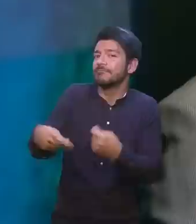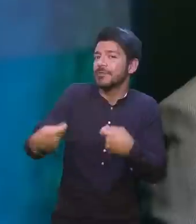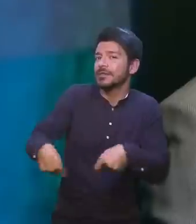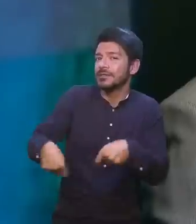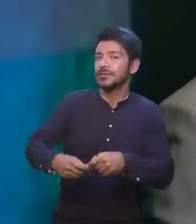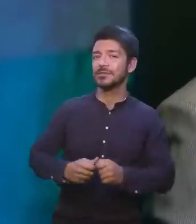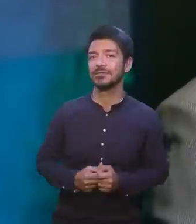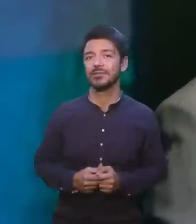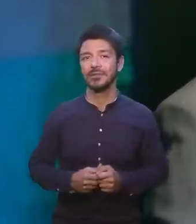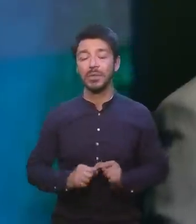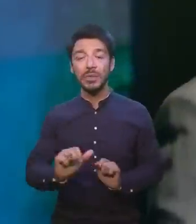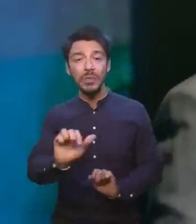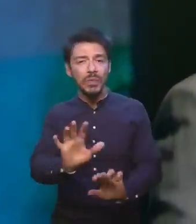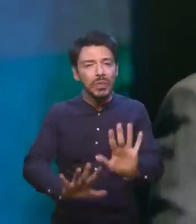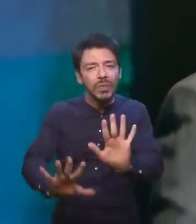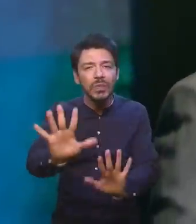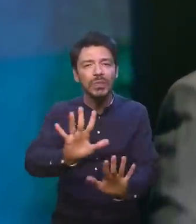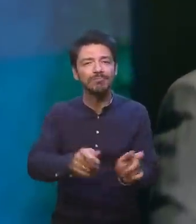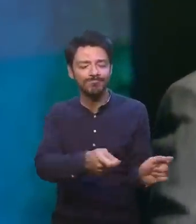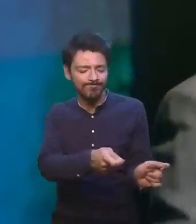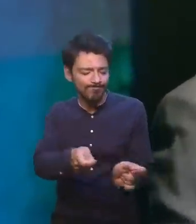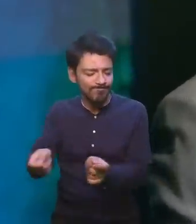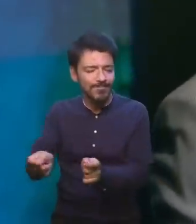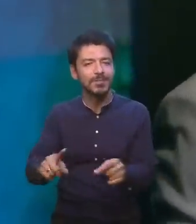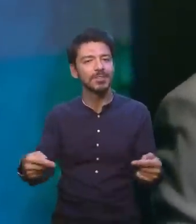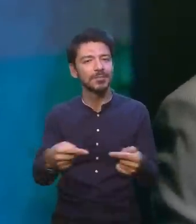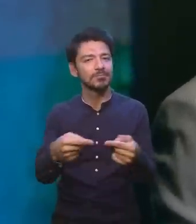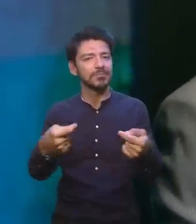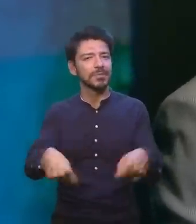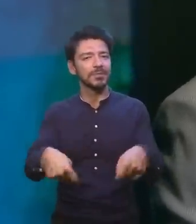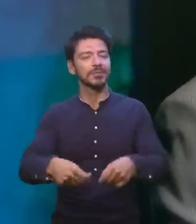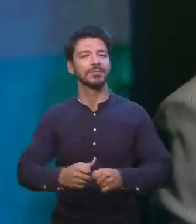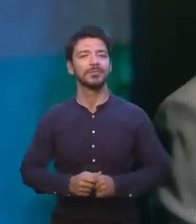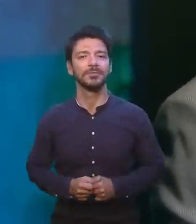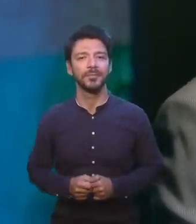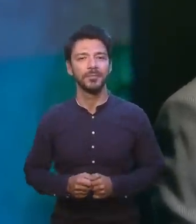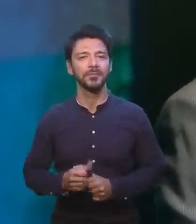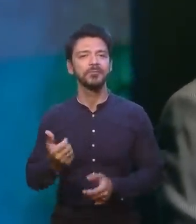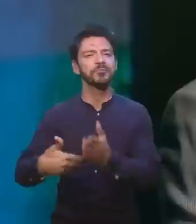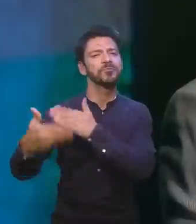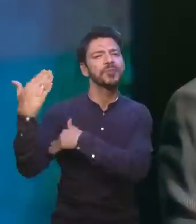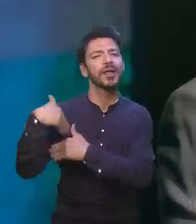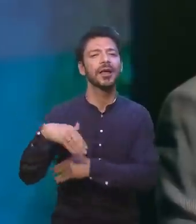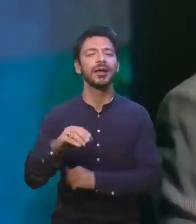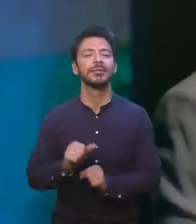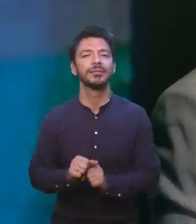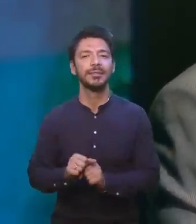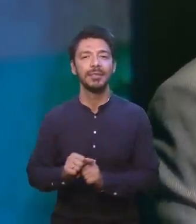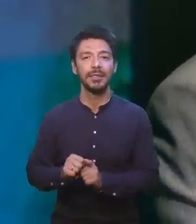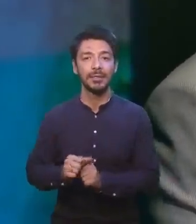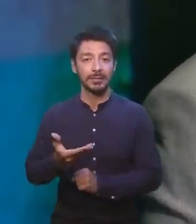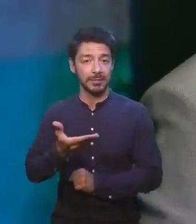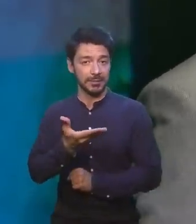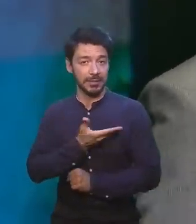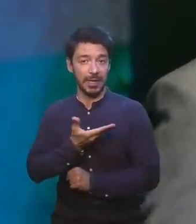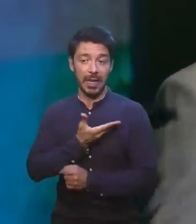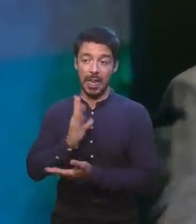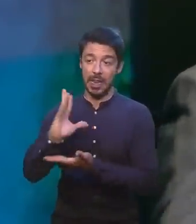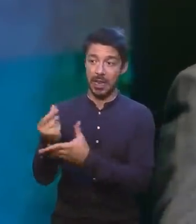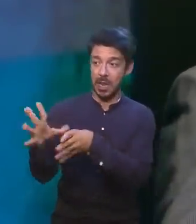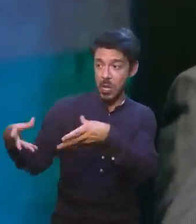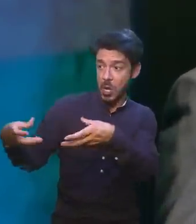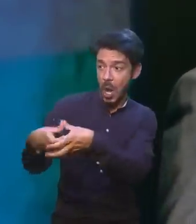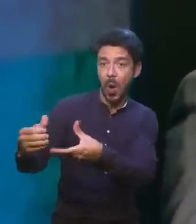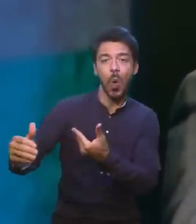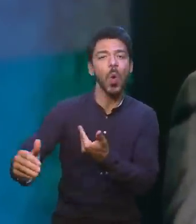contínuos. Cuidados contínuos. Uma vez, um confrade espírita nos orientou e disse assim, eu